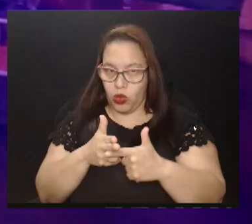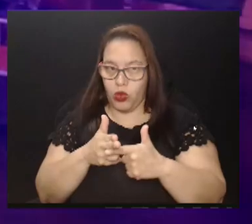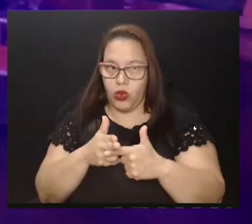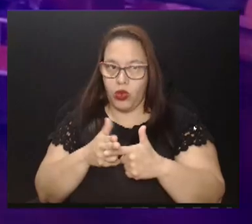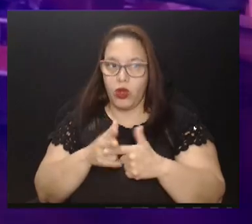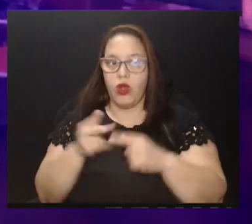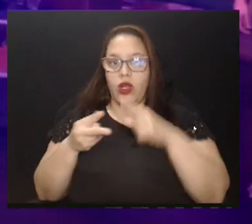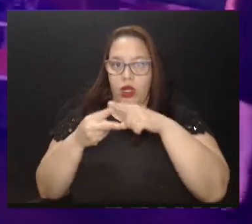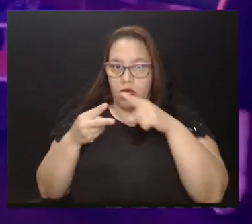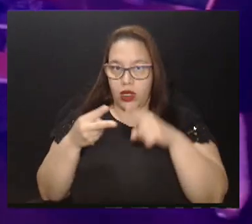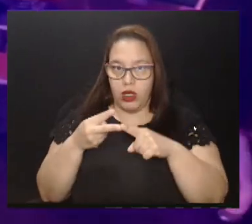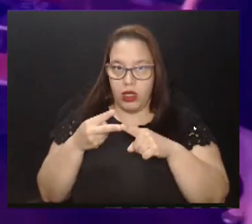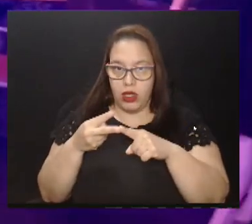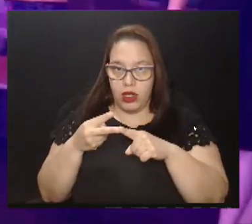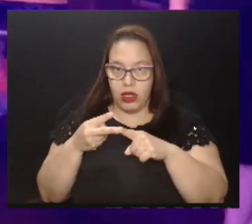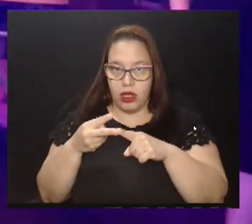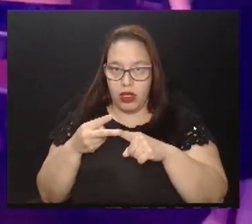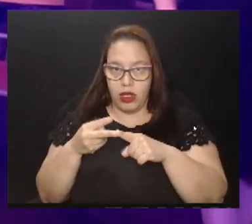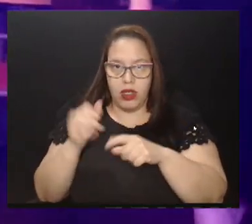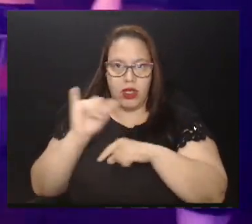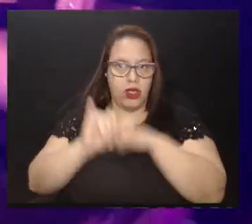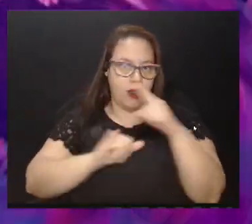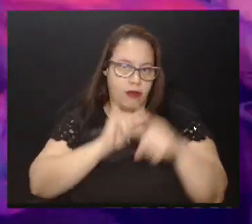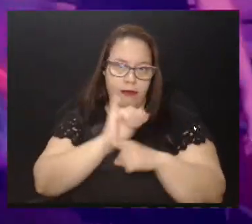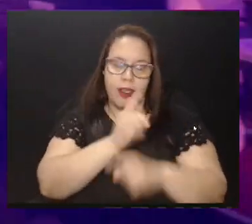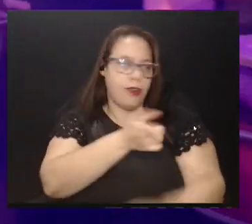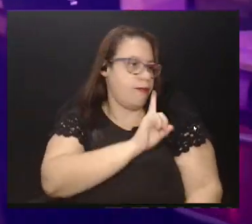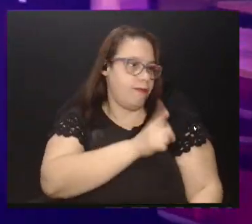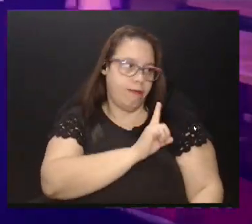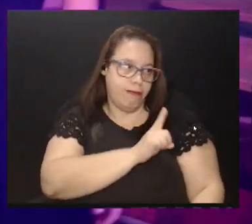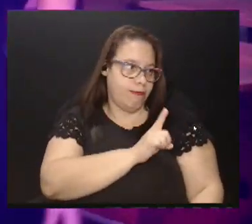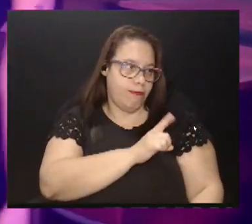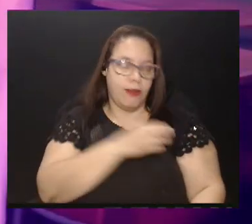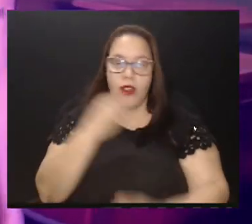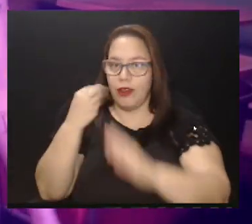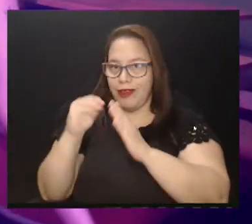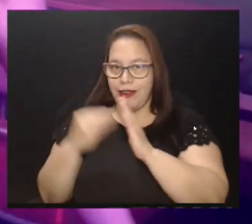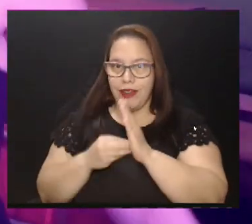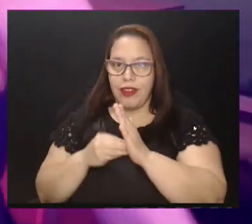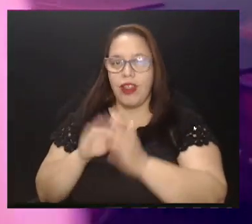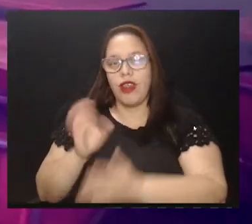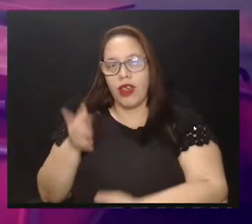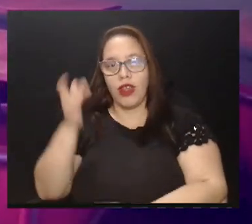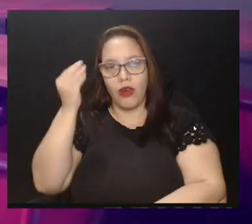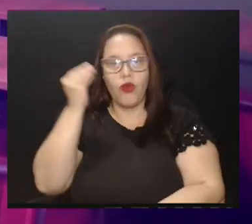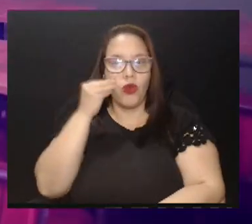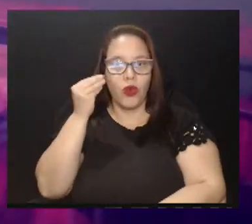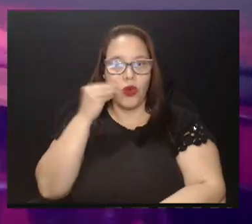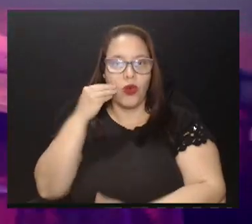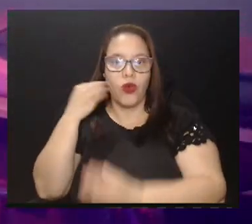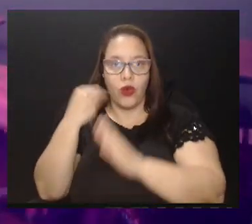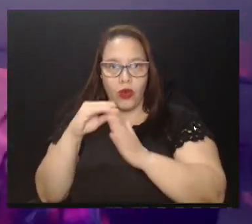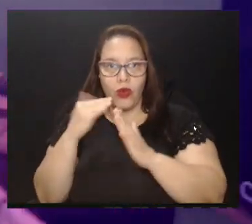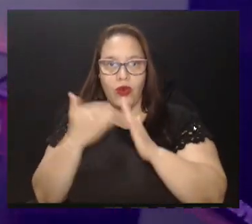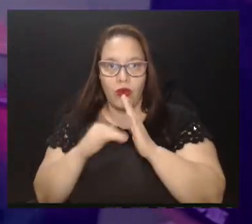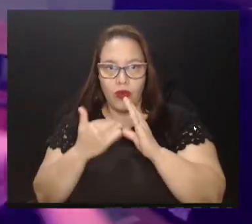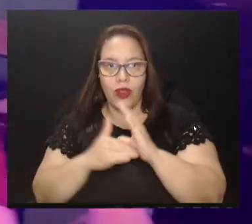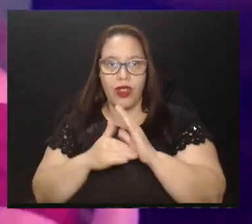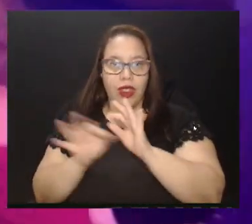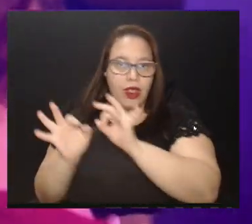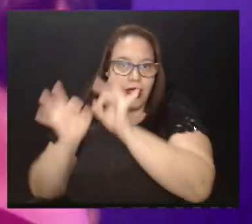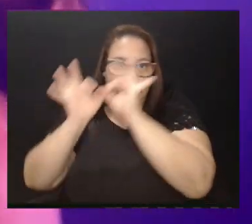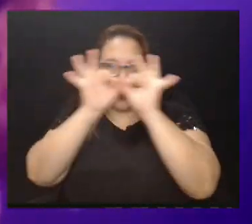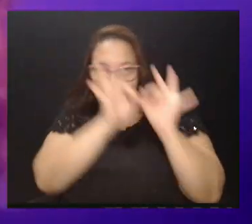tá no YouTube? Assim? Não tá. Esse eu não coloquei, mas em breve eu acho que eu vou colocar, cara, porque assim... Eu quero assistir. É muito